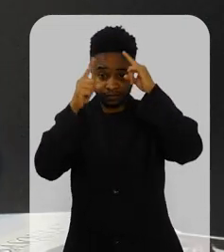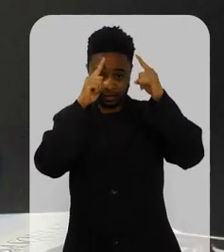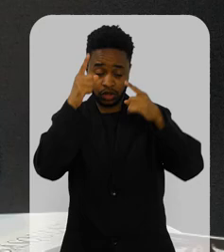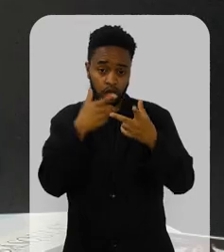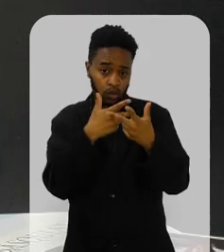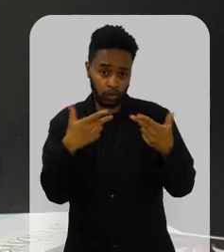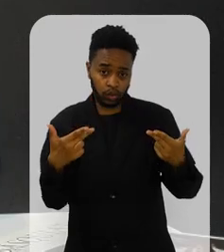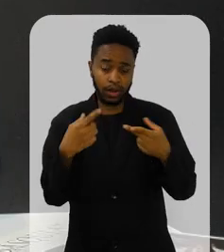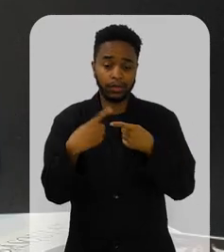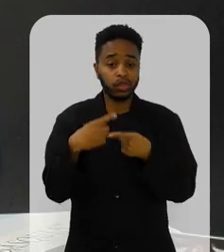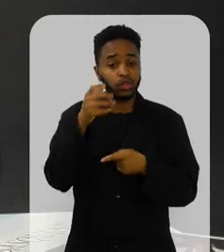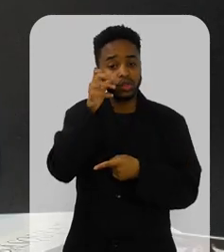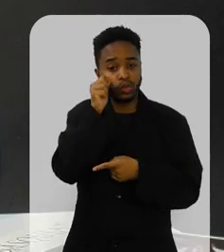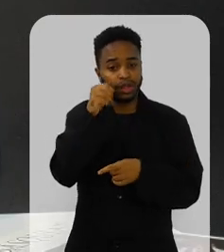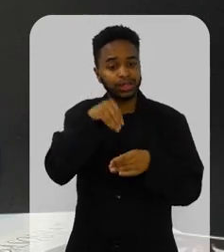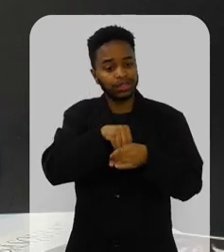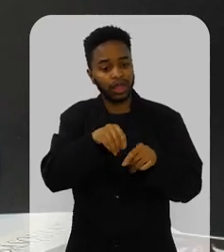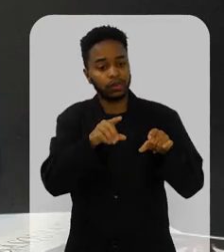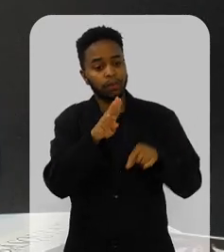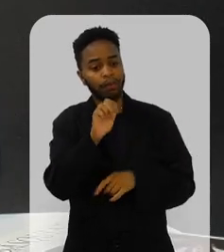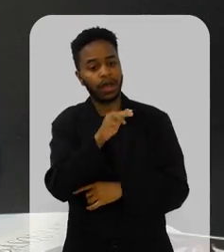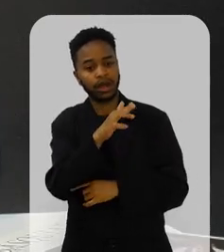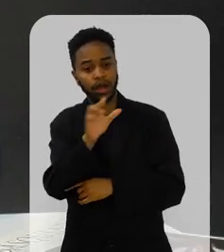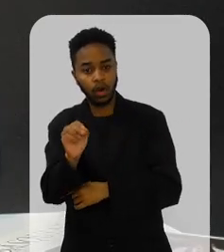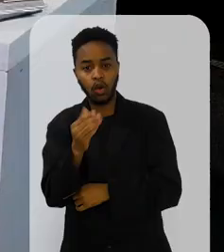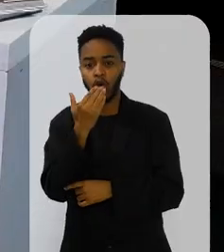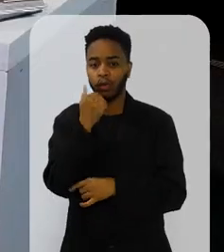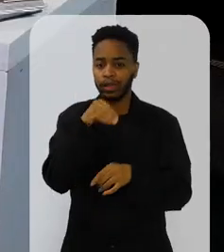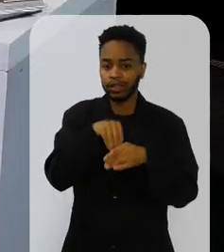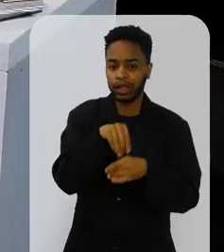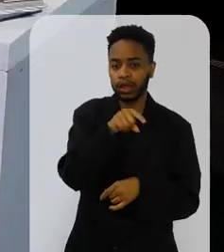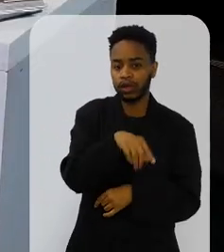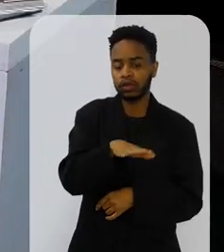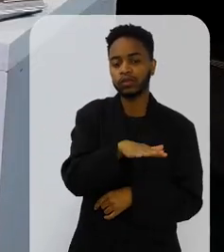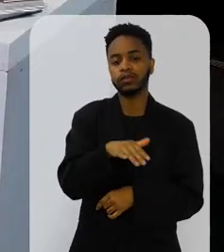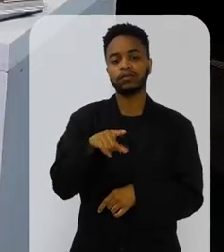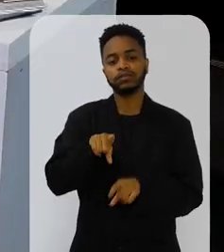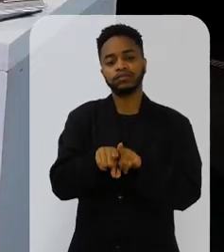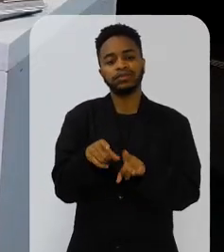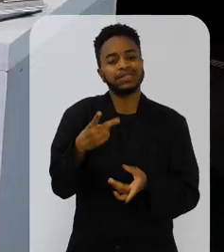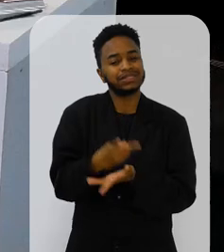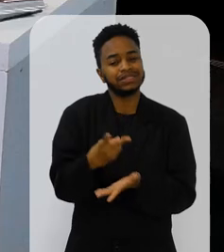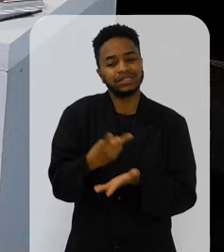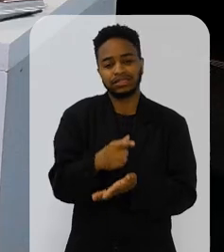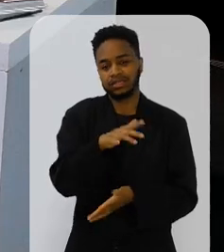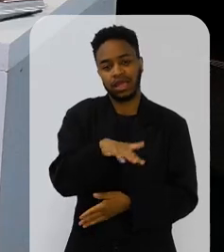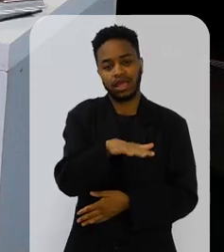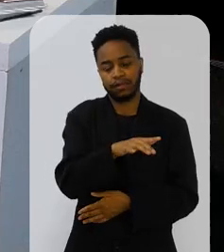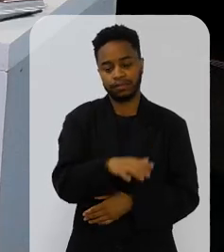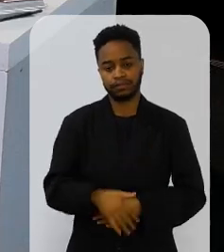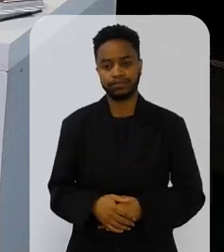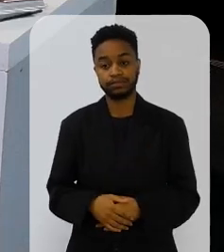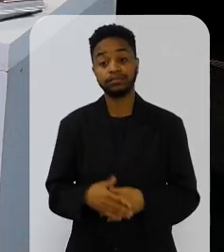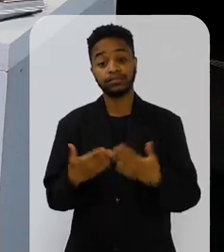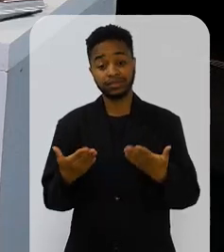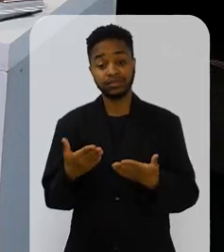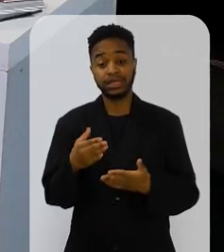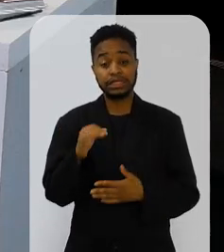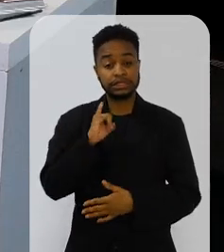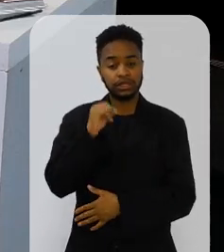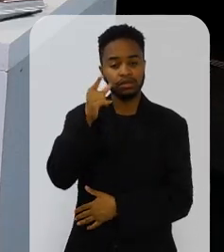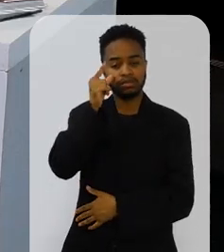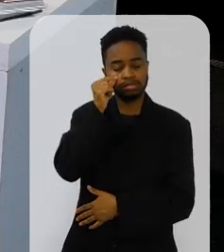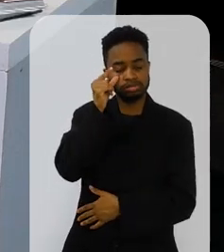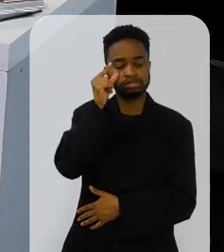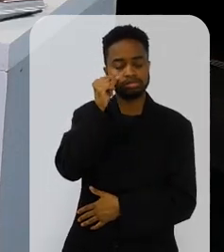barracão de coleção. Ele dormia ali dentro, ele se alimentava ali dentro, ele vivia dentro de um barracão de coleção. E ele, quando